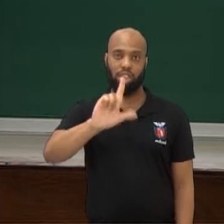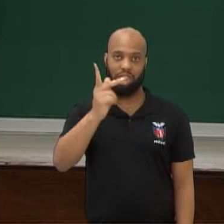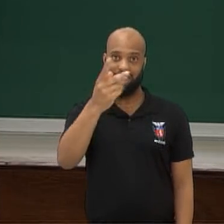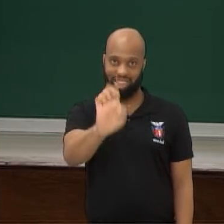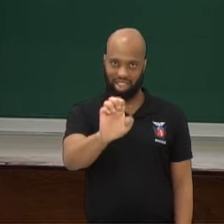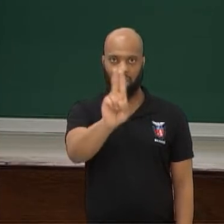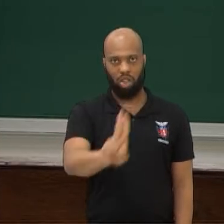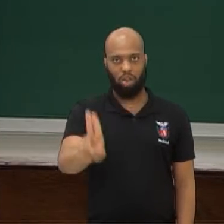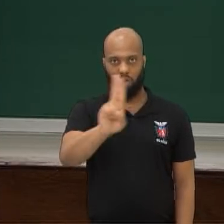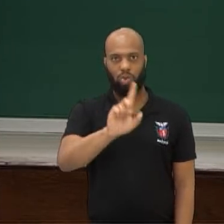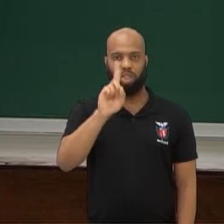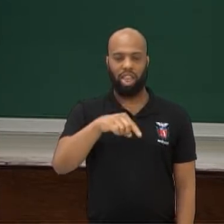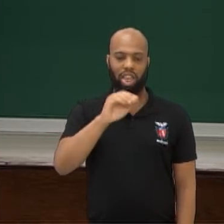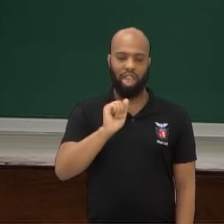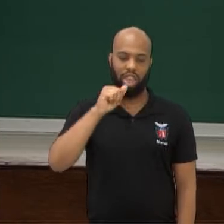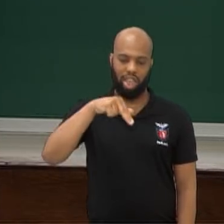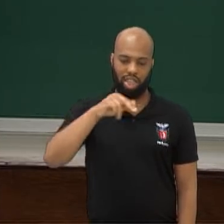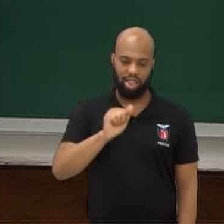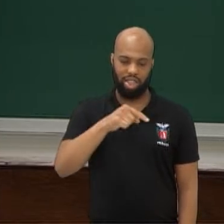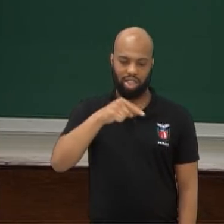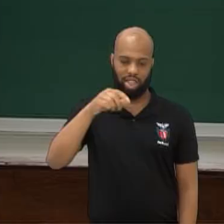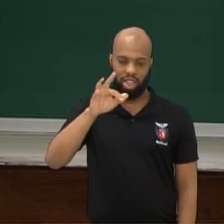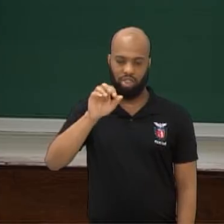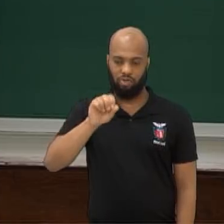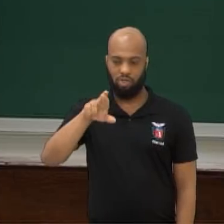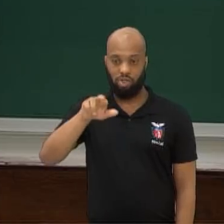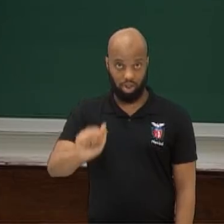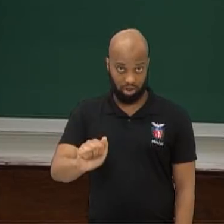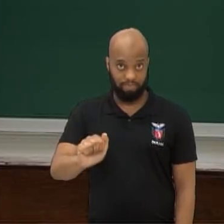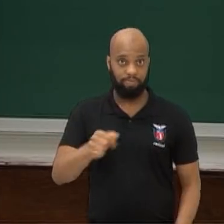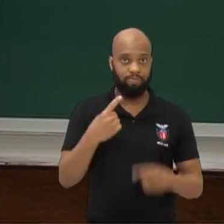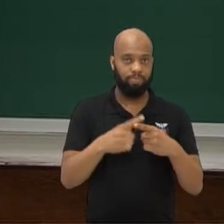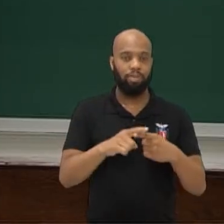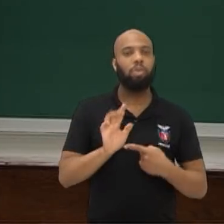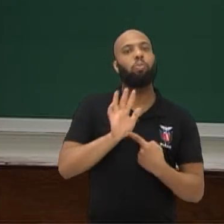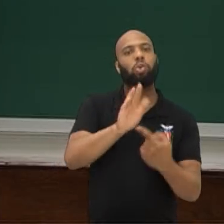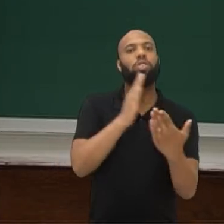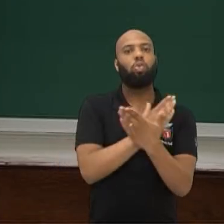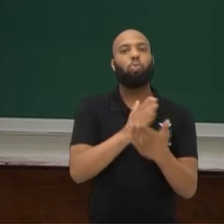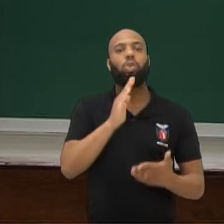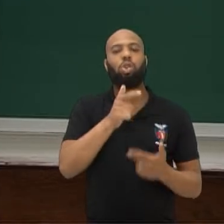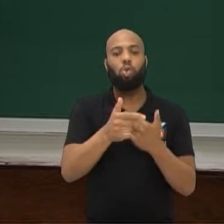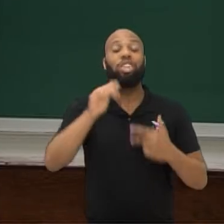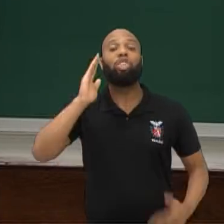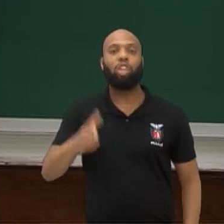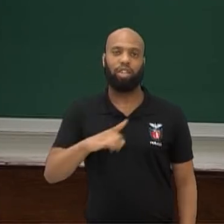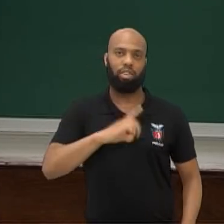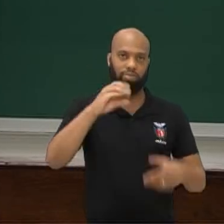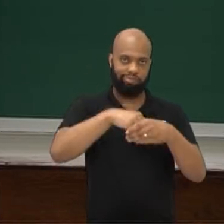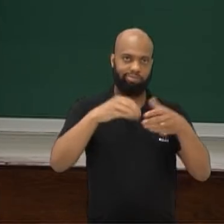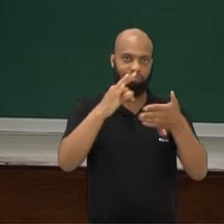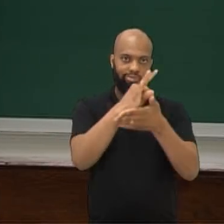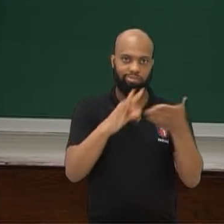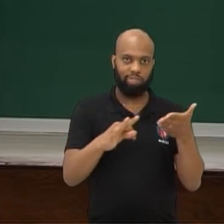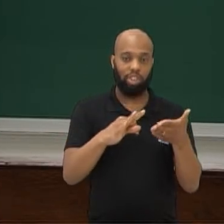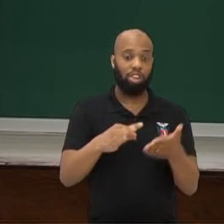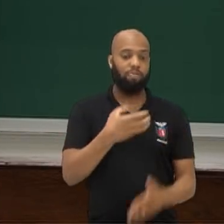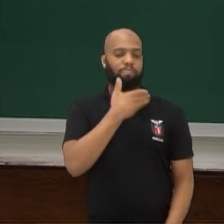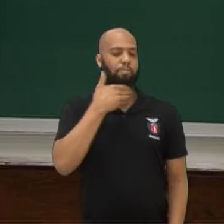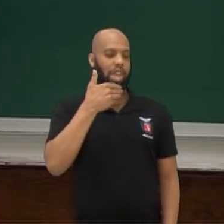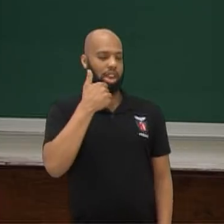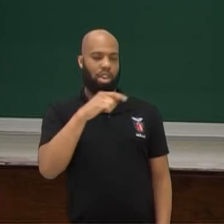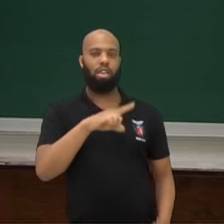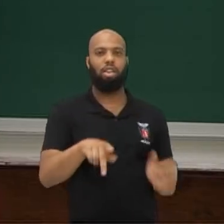endofórica, né, uma anáfora, uma referência anafórica, né, para mencionar algo já dito no texto e deixar o texto assim do ponto de